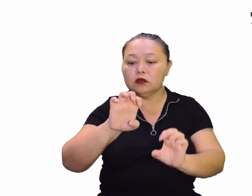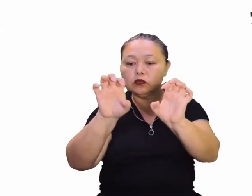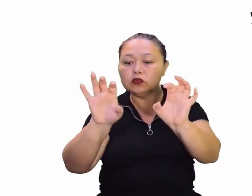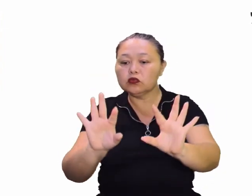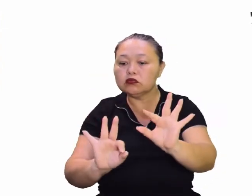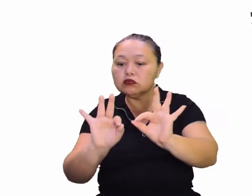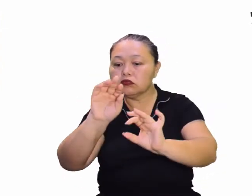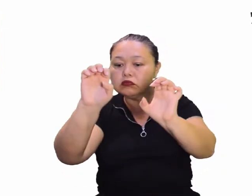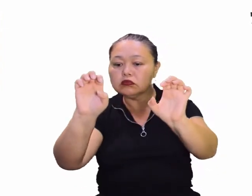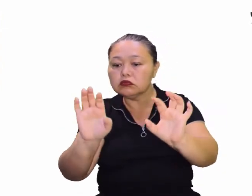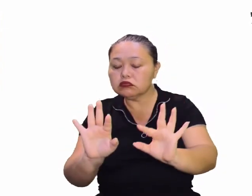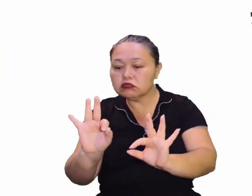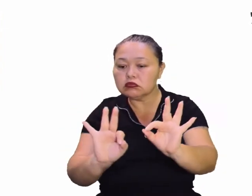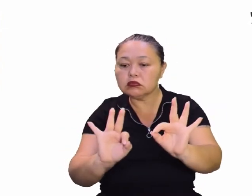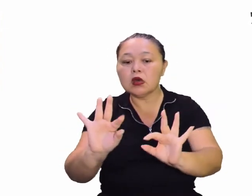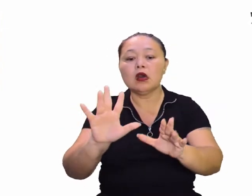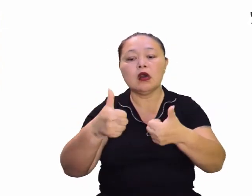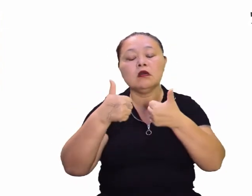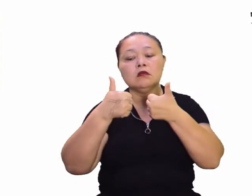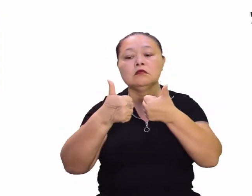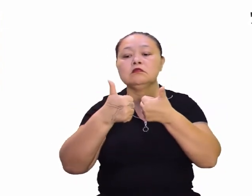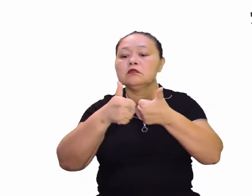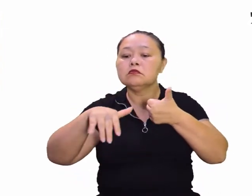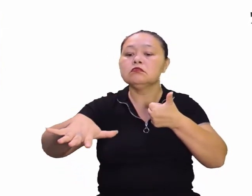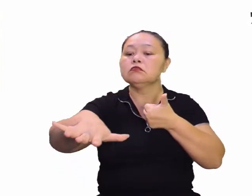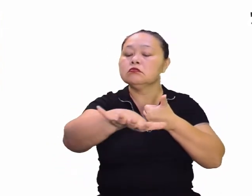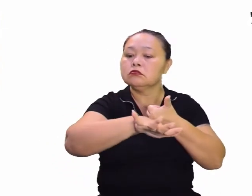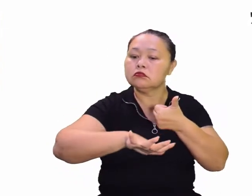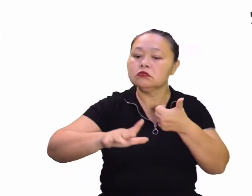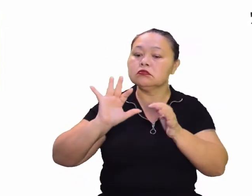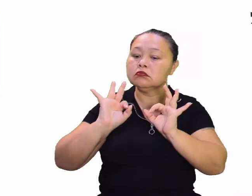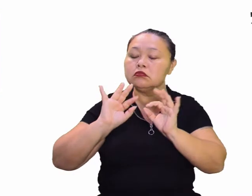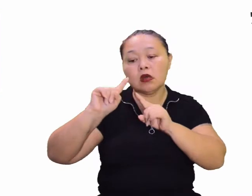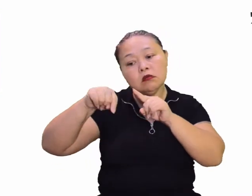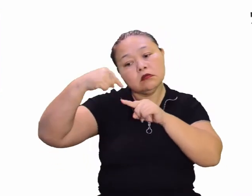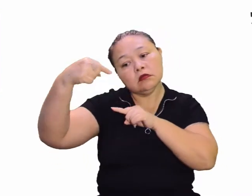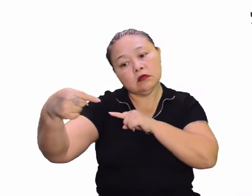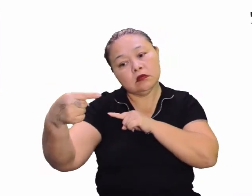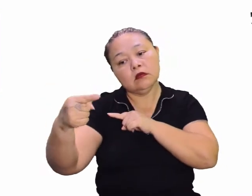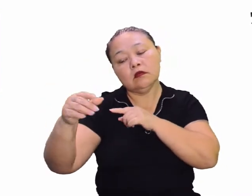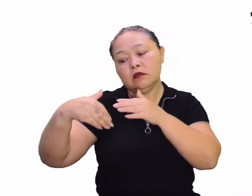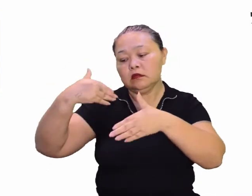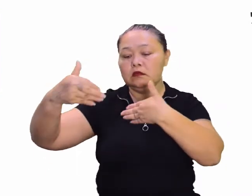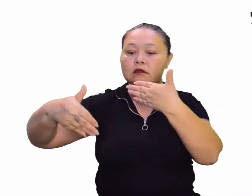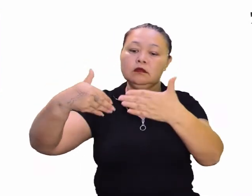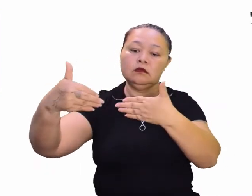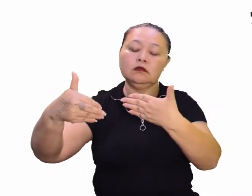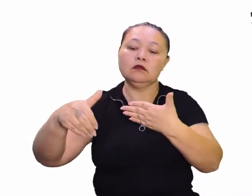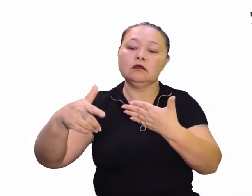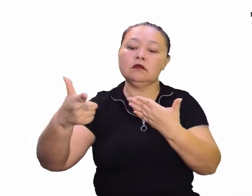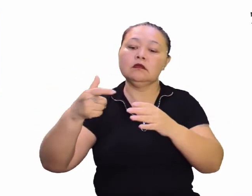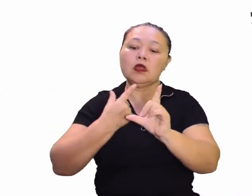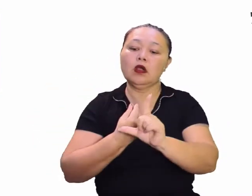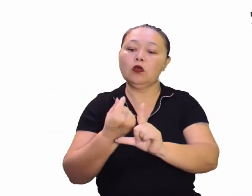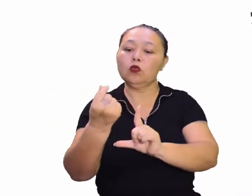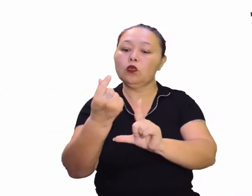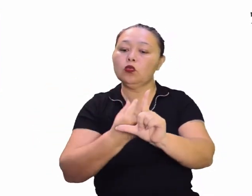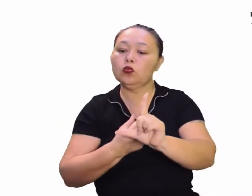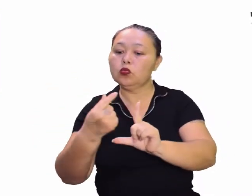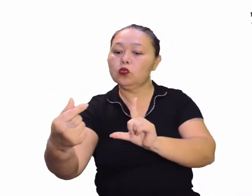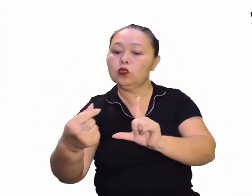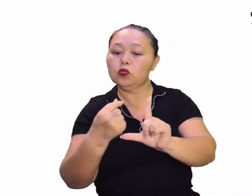tem uma infraestrutura adequada, isso vai refletir em todo o processo aí da logística, da